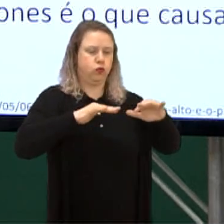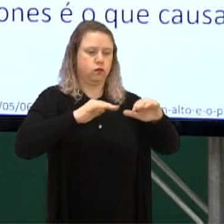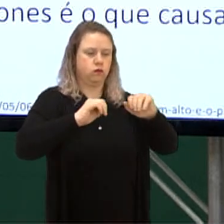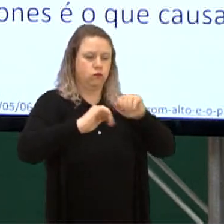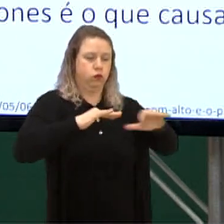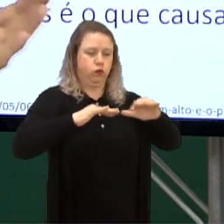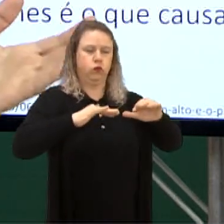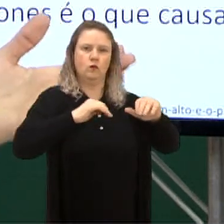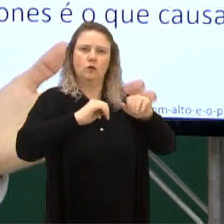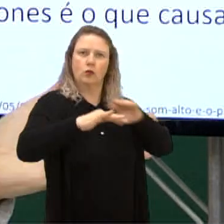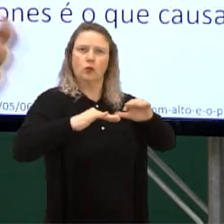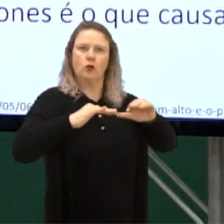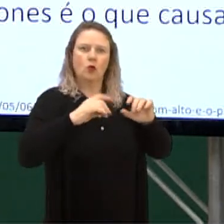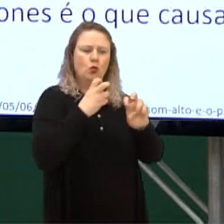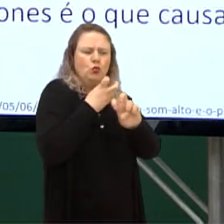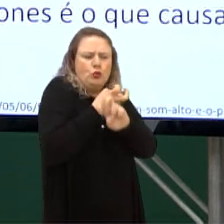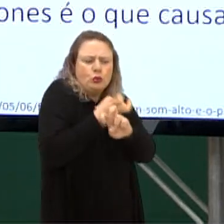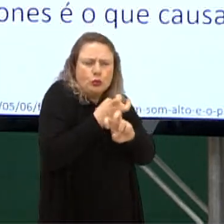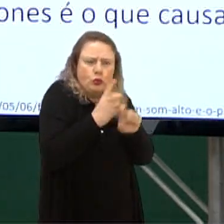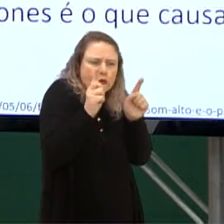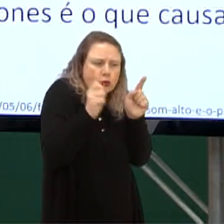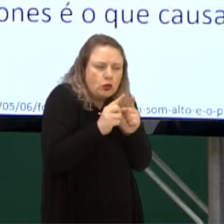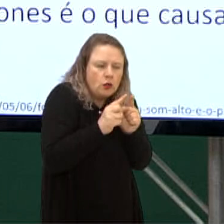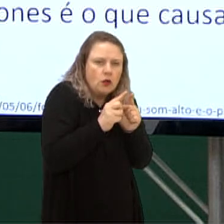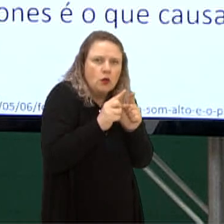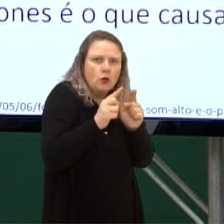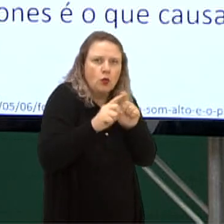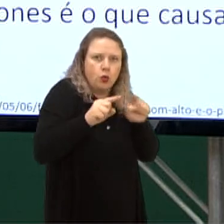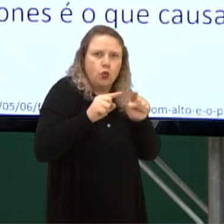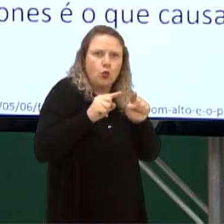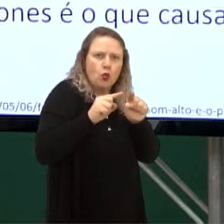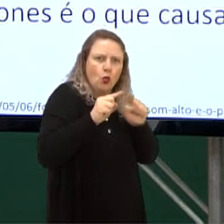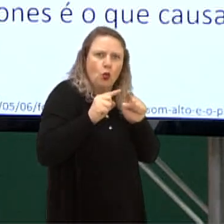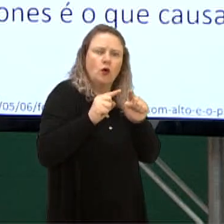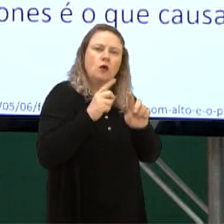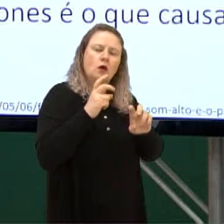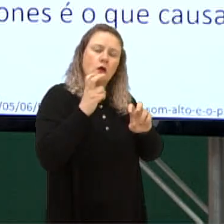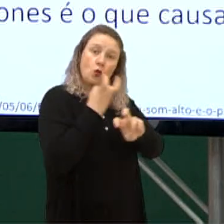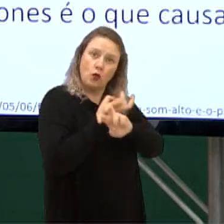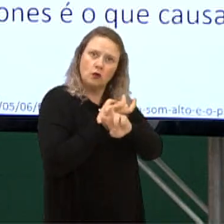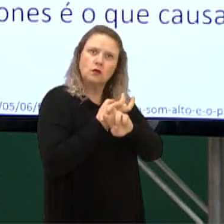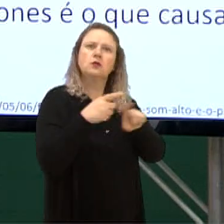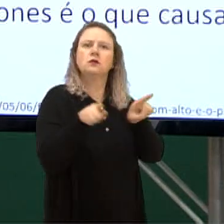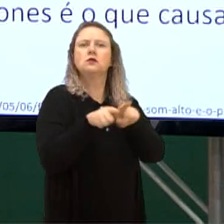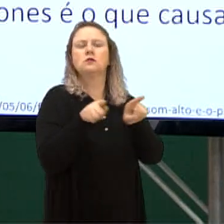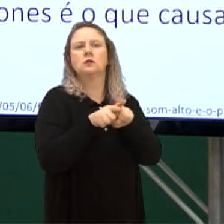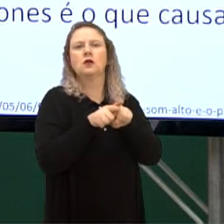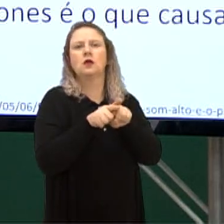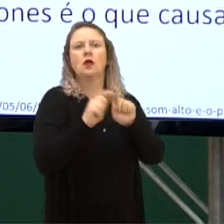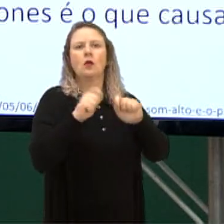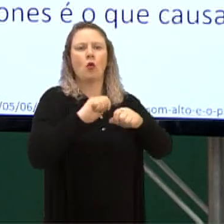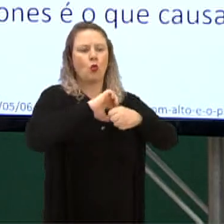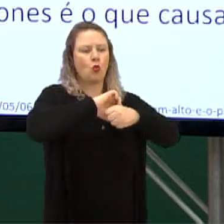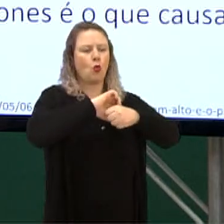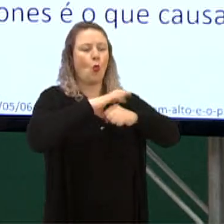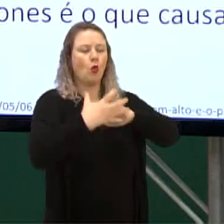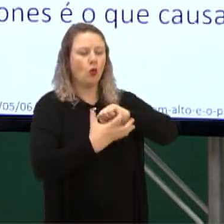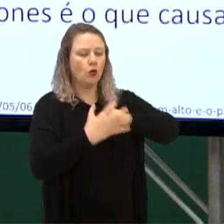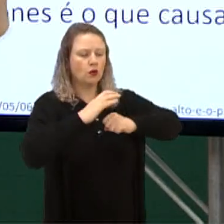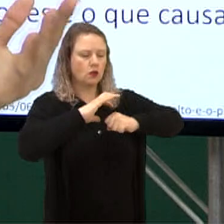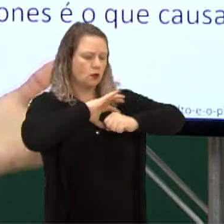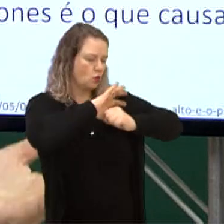tímpano vibra, os ossinhos vibram e a cóclea vai vibrar. Nessa vibração, as células que são ciliadas,